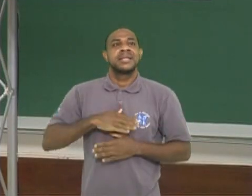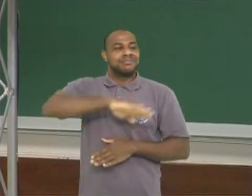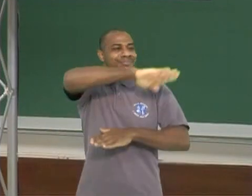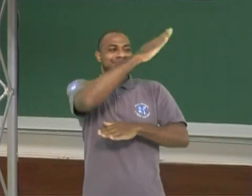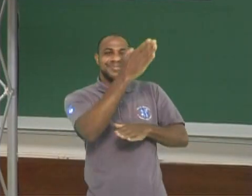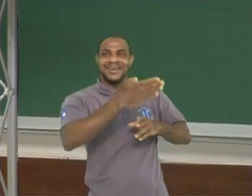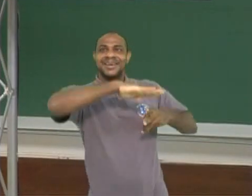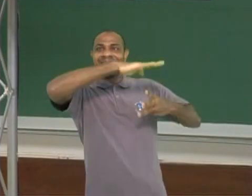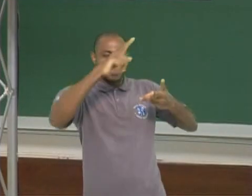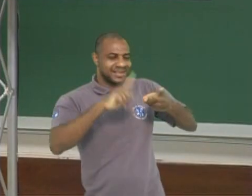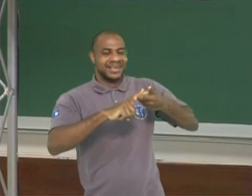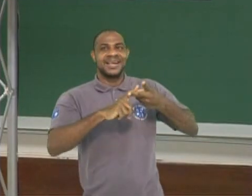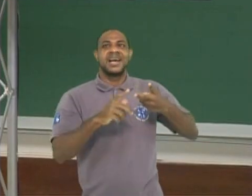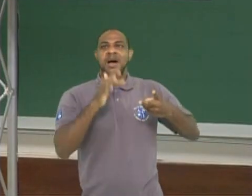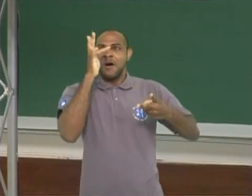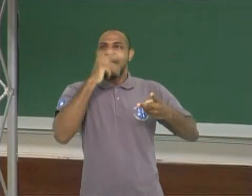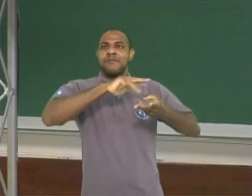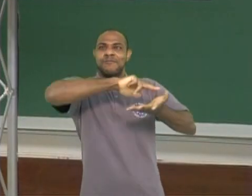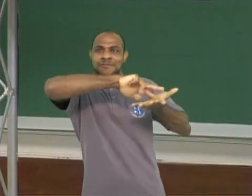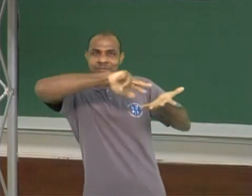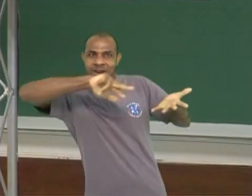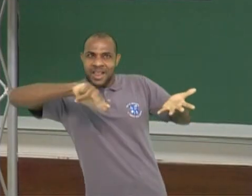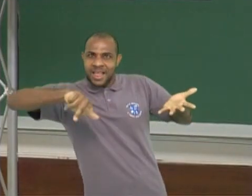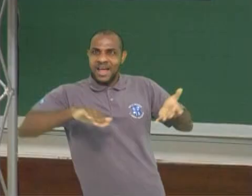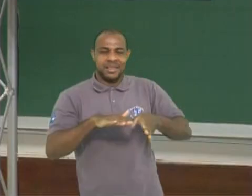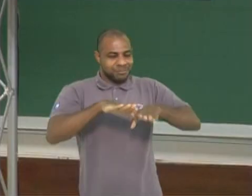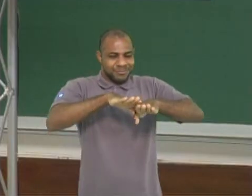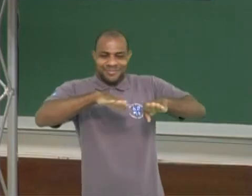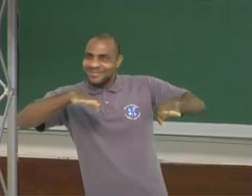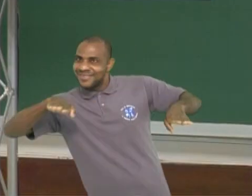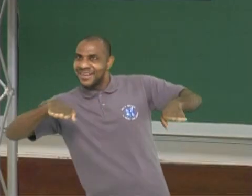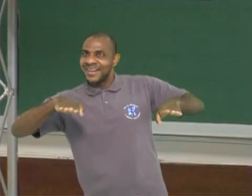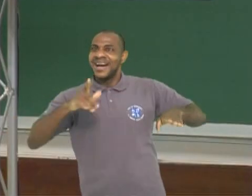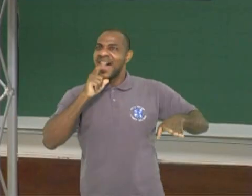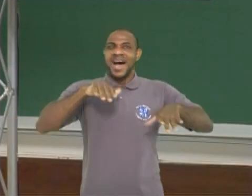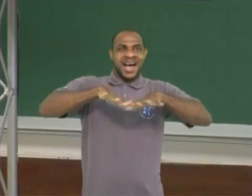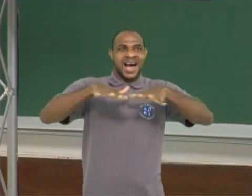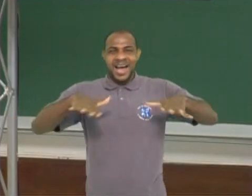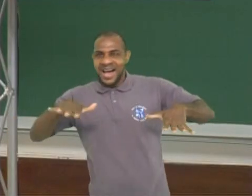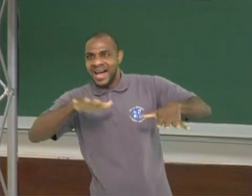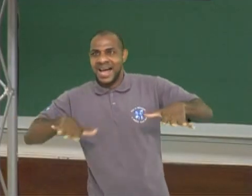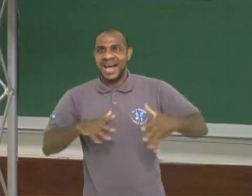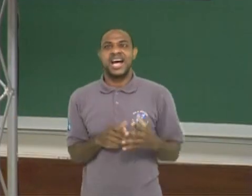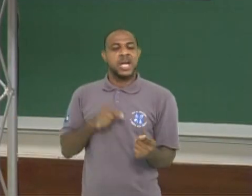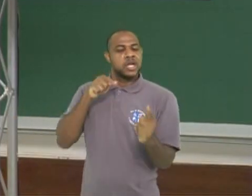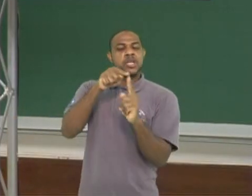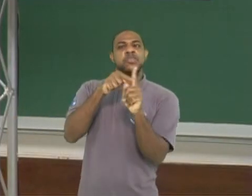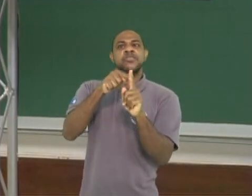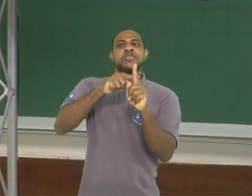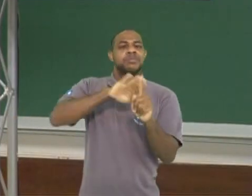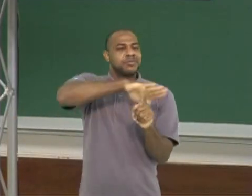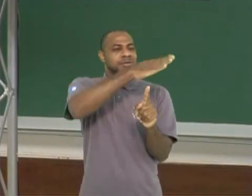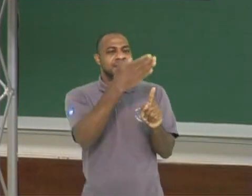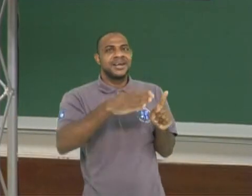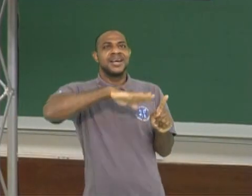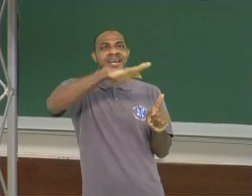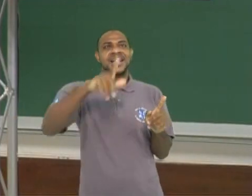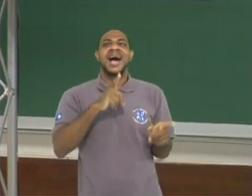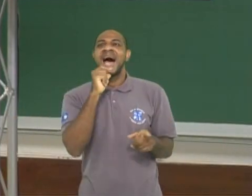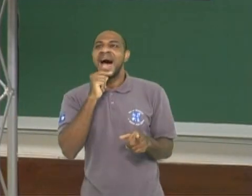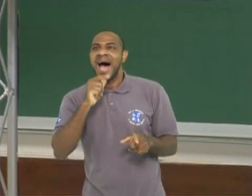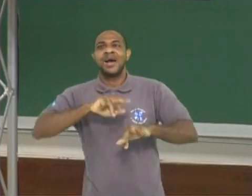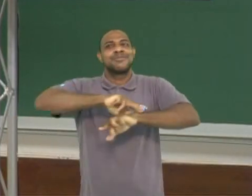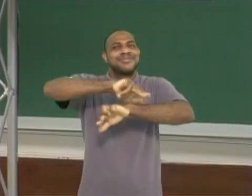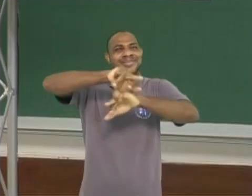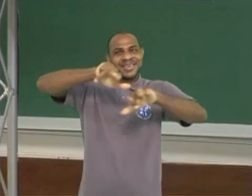relevo, a vegetação, os planaltos, planícies, né, os tipos de relevo. Vamos ter a hidrografia,